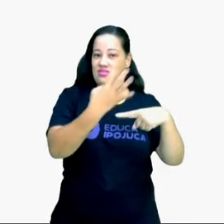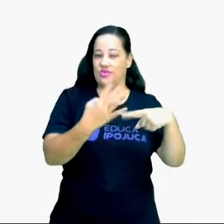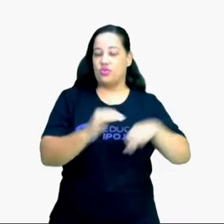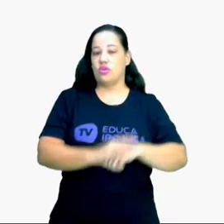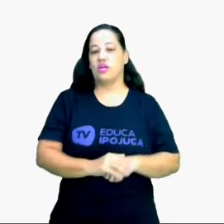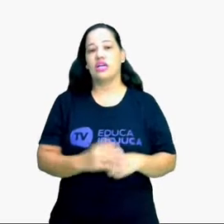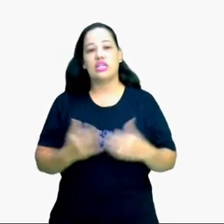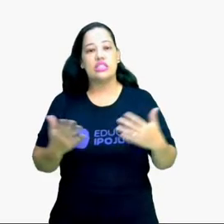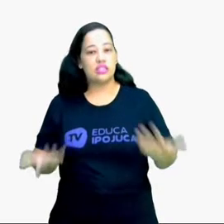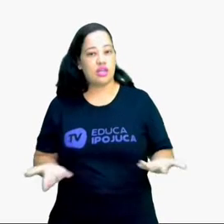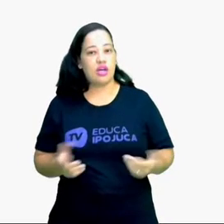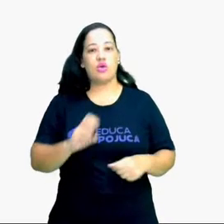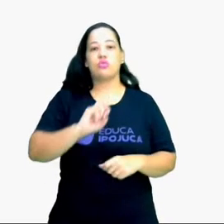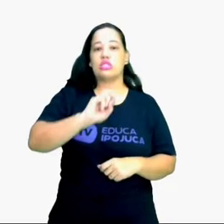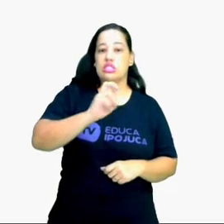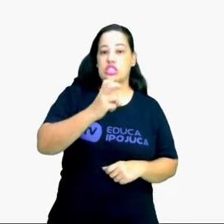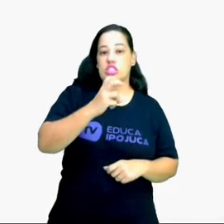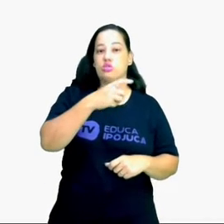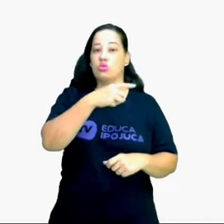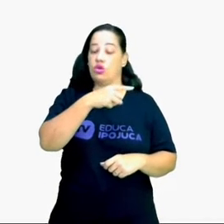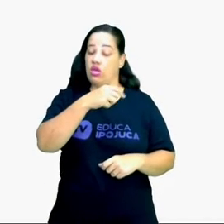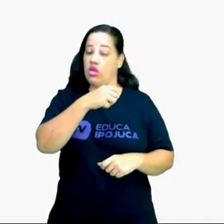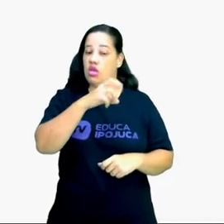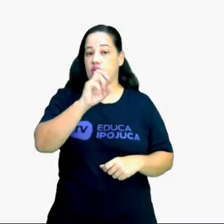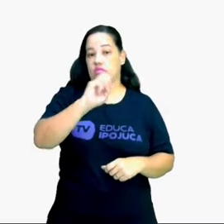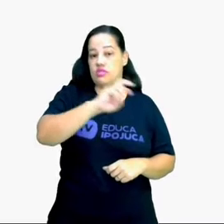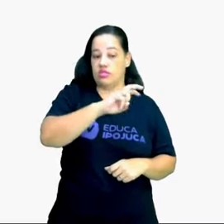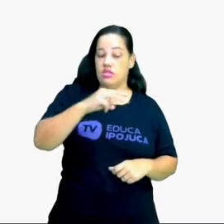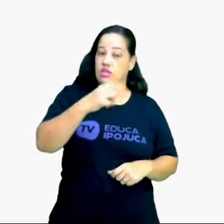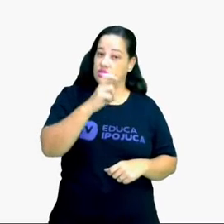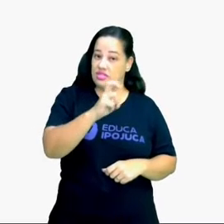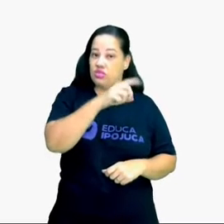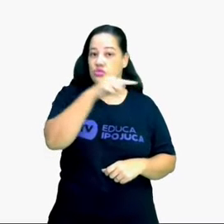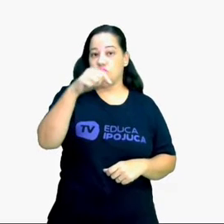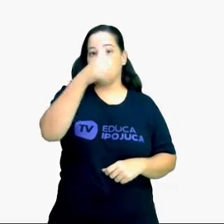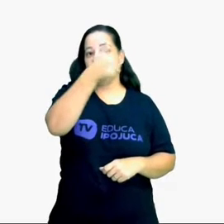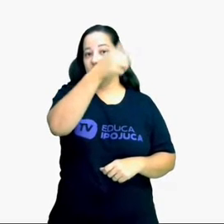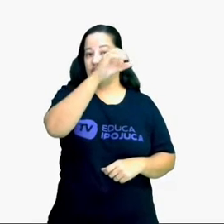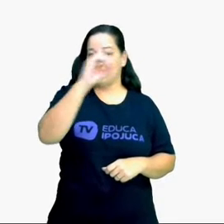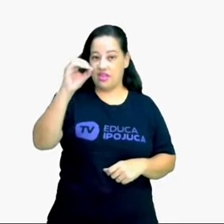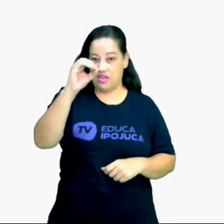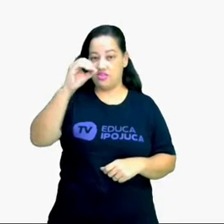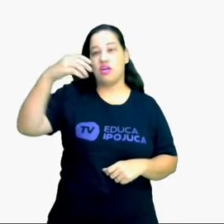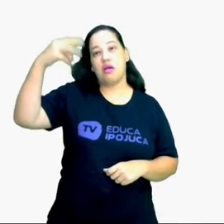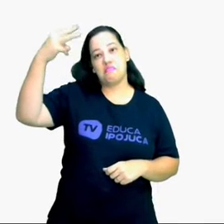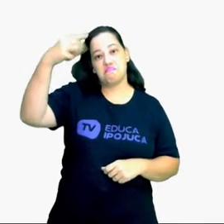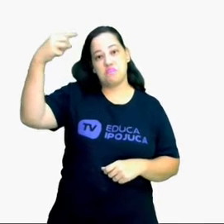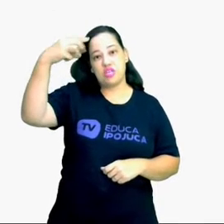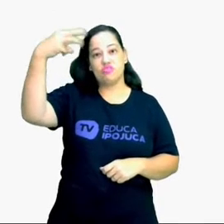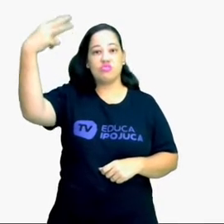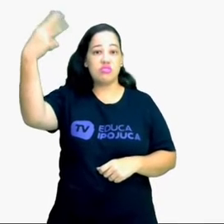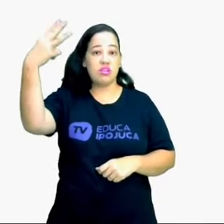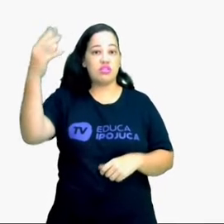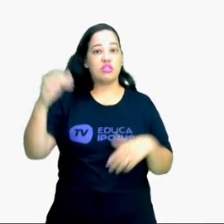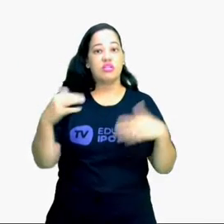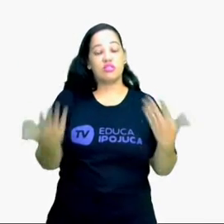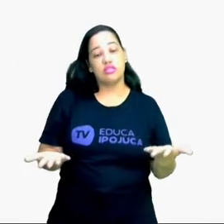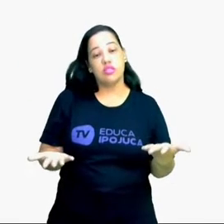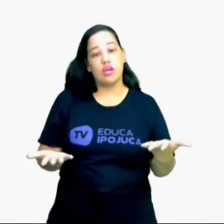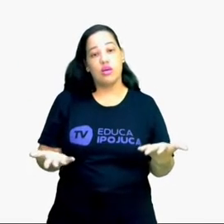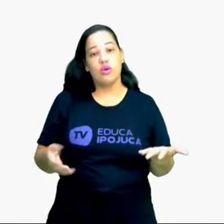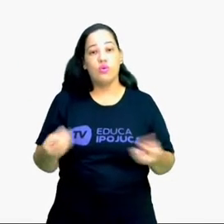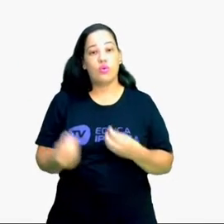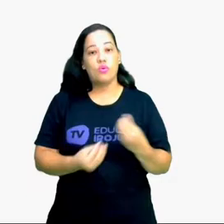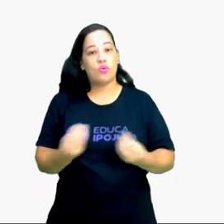significa 5 sobre 10 elevado a menos 3. Então, significa agora que eu